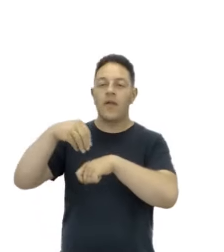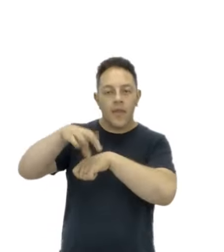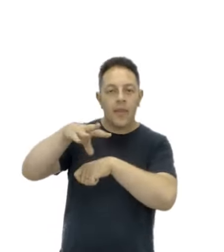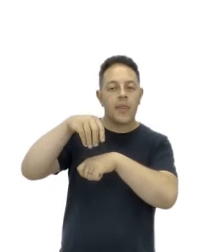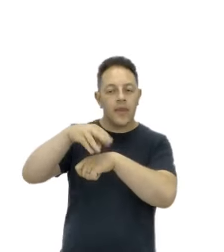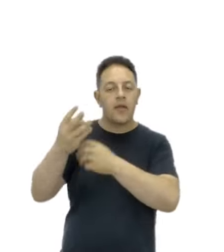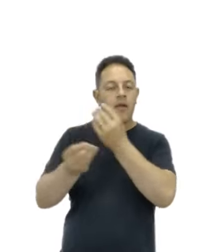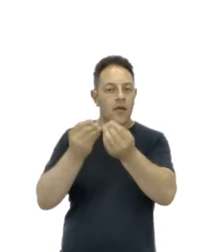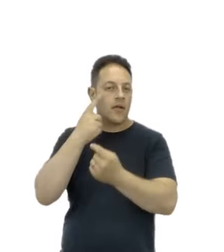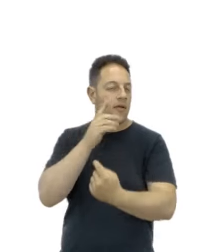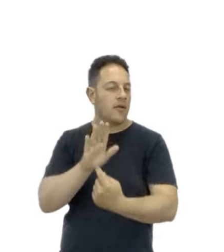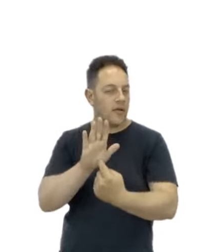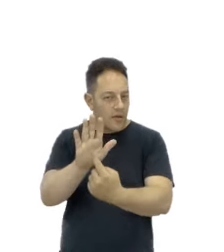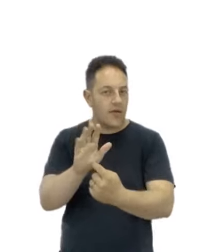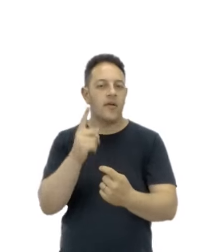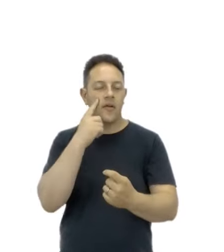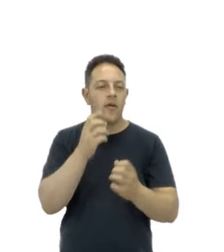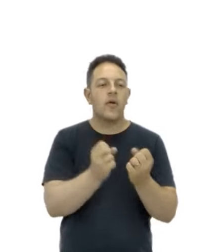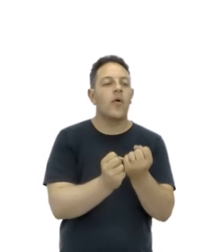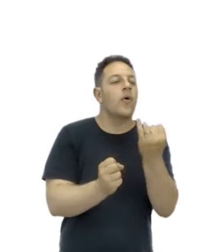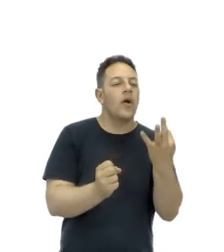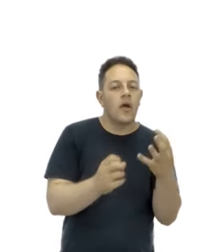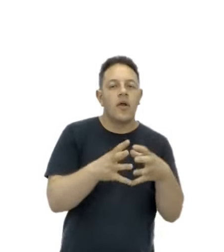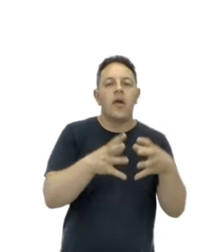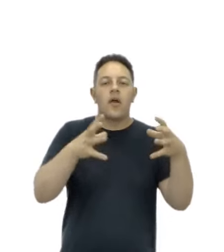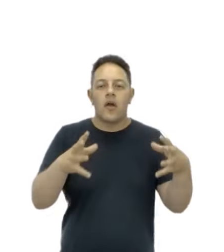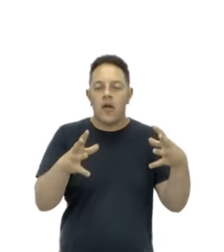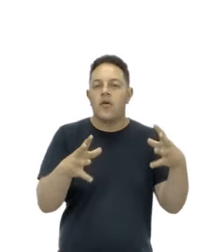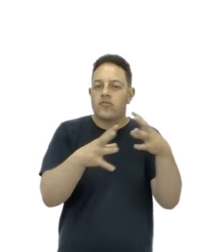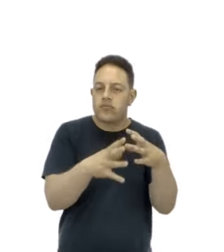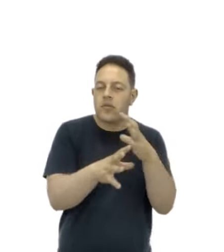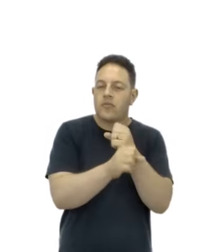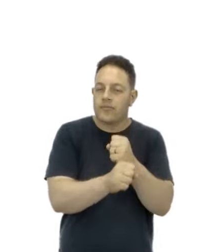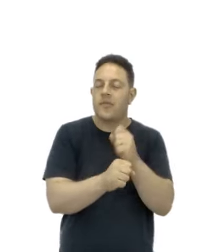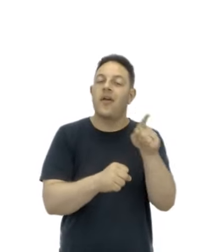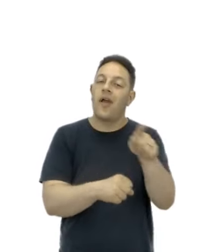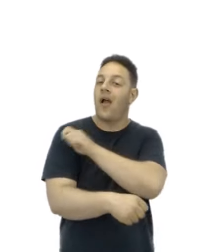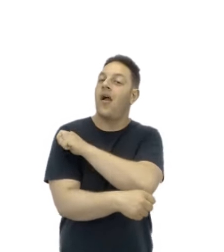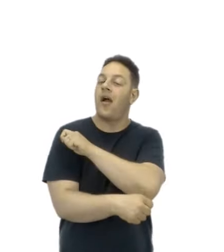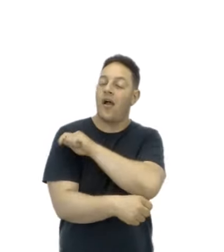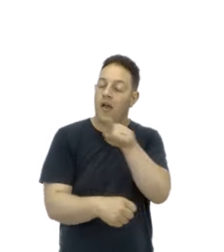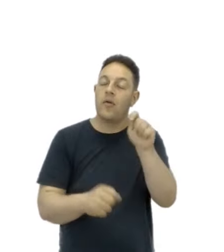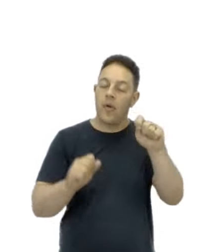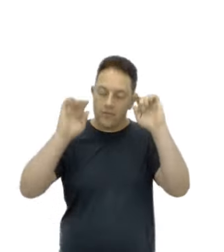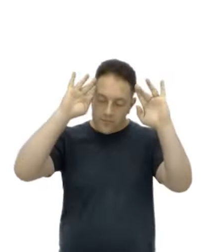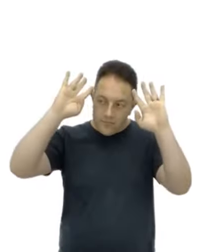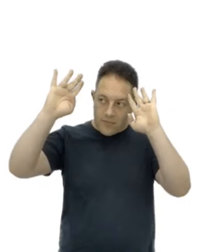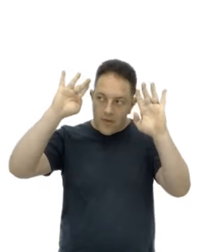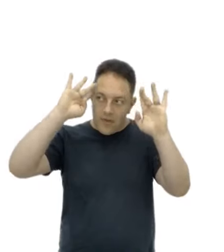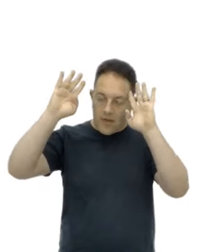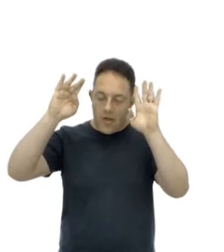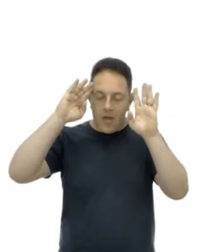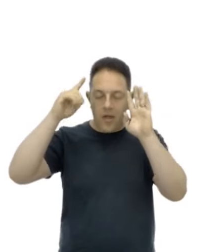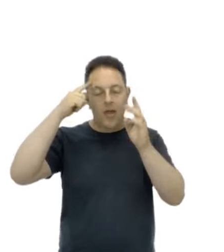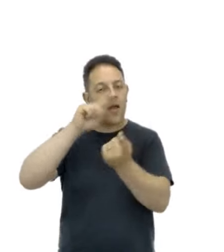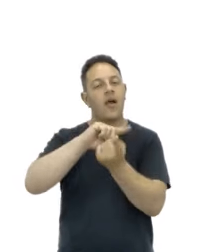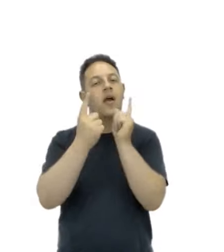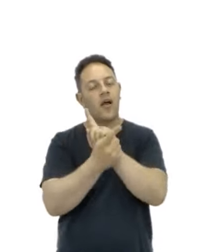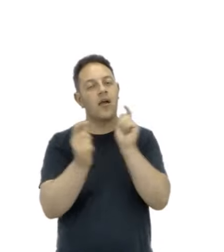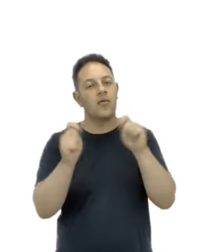nessa situação de proporcionalidade são grandes para que os estudantes reflitam sobre o raciocínio inverso